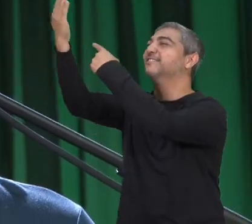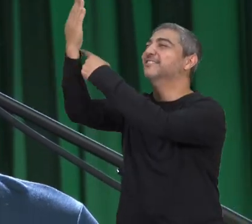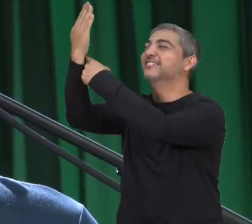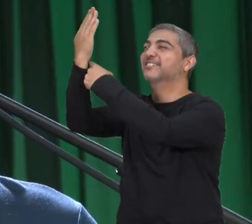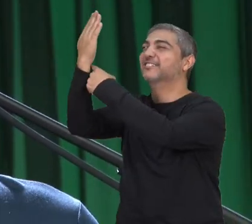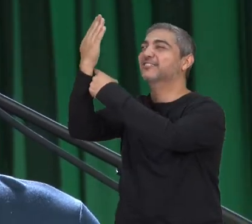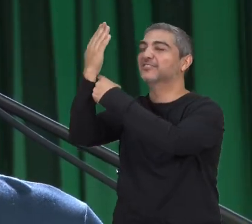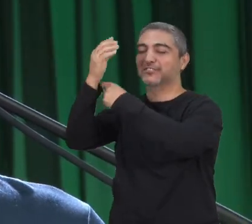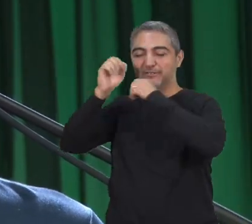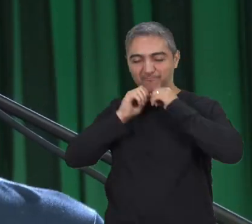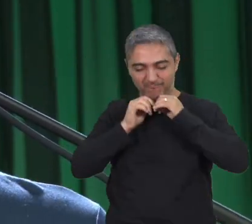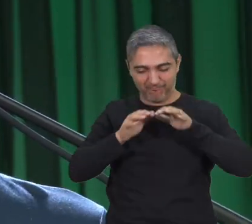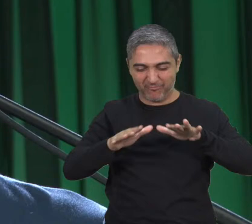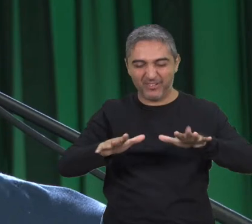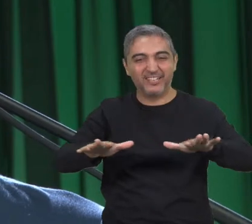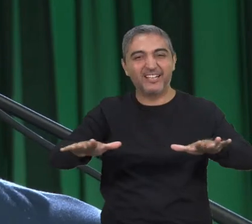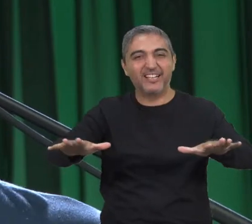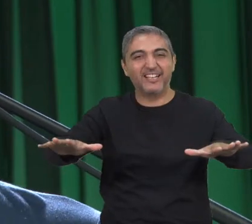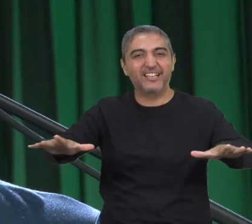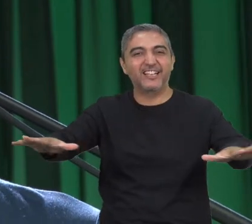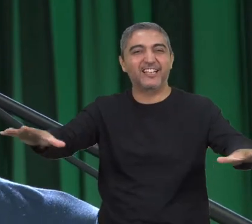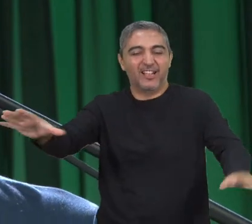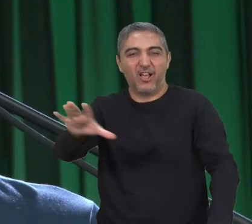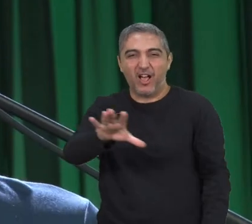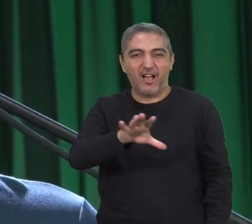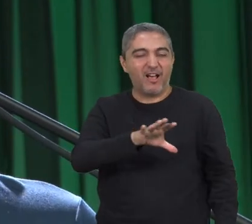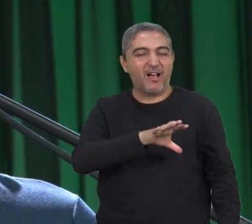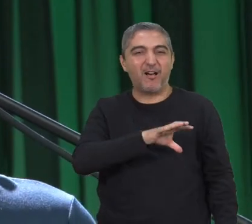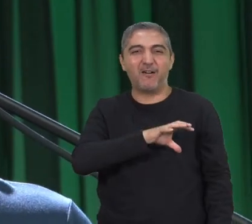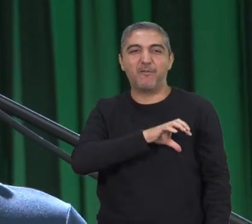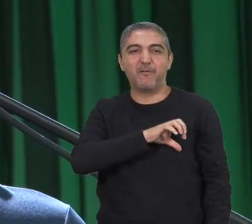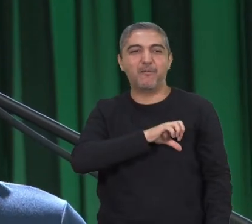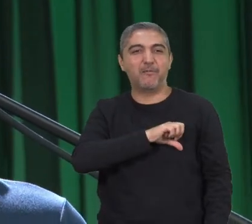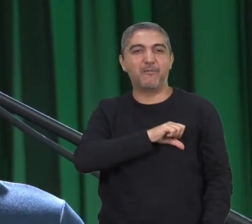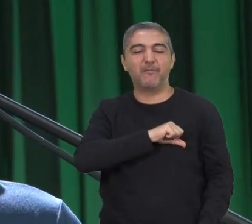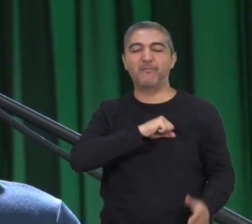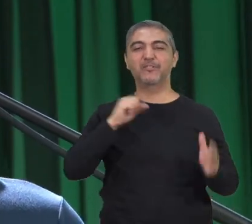frutifica-nos no amor do teu filho,